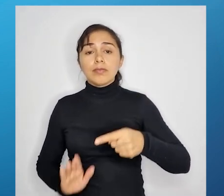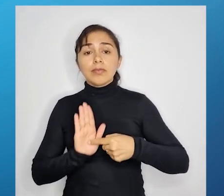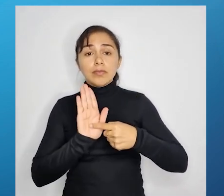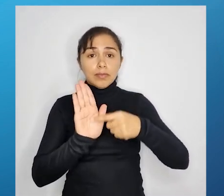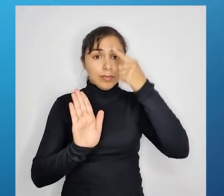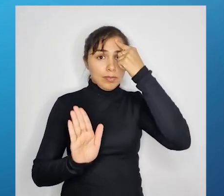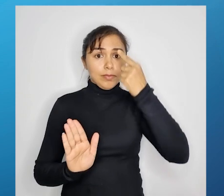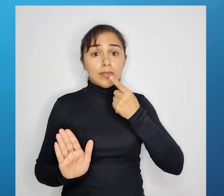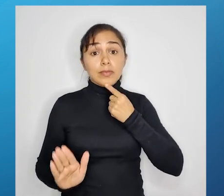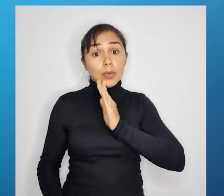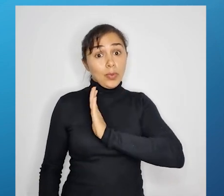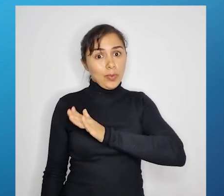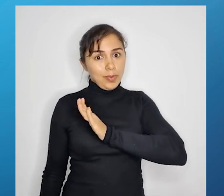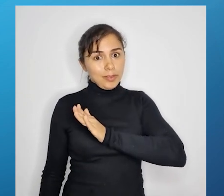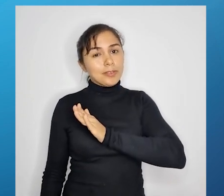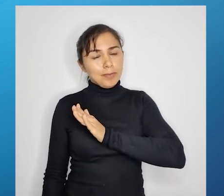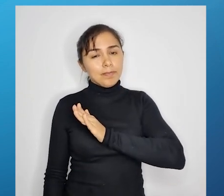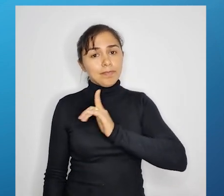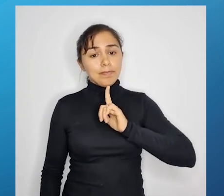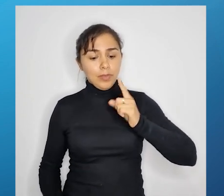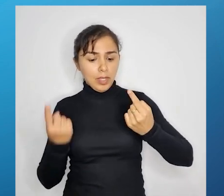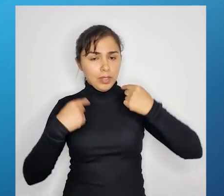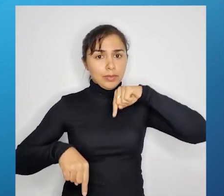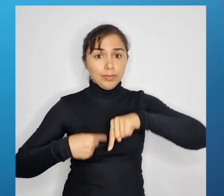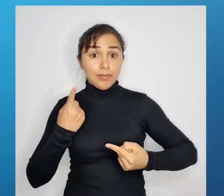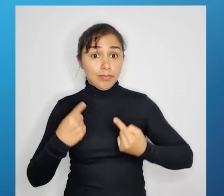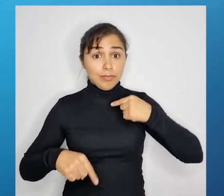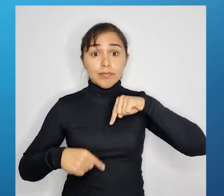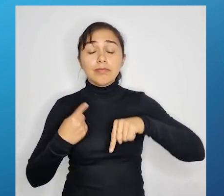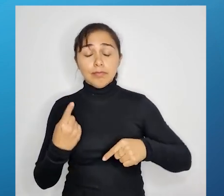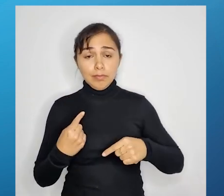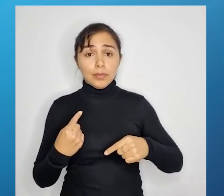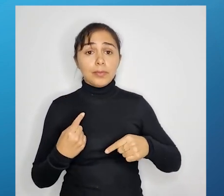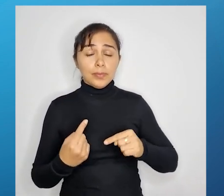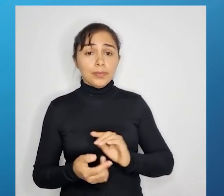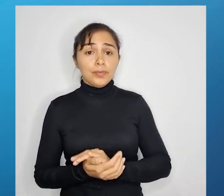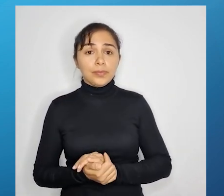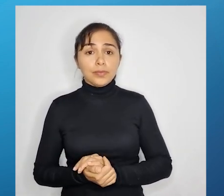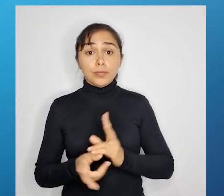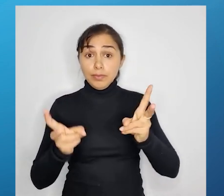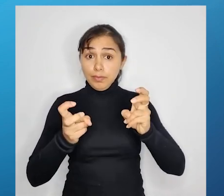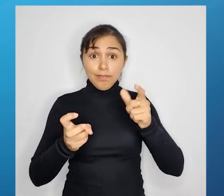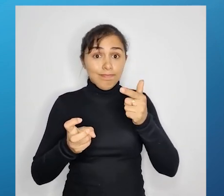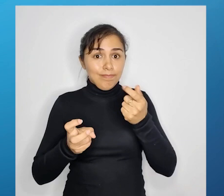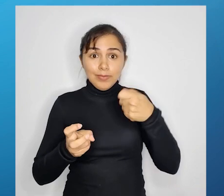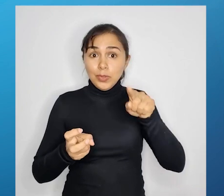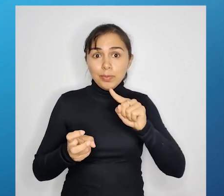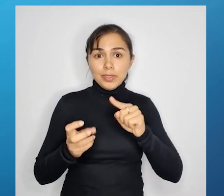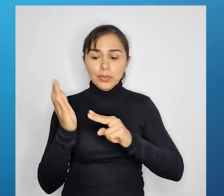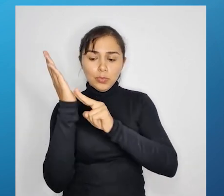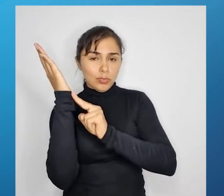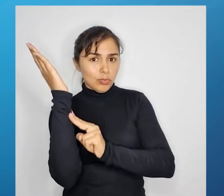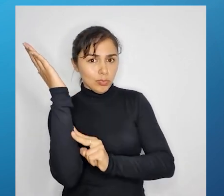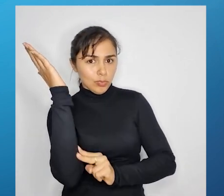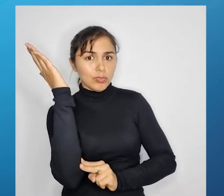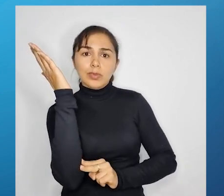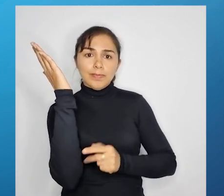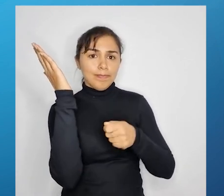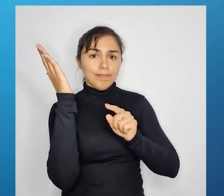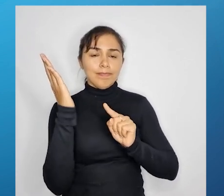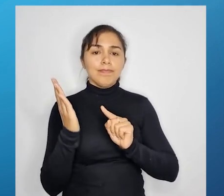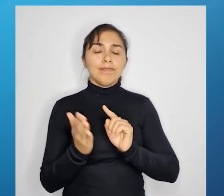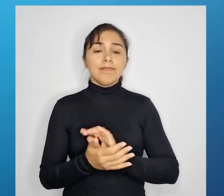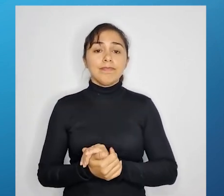coração com esses espaços sanguíneos. Como é um sistema circulatório aberto, nós não temos a circulação do sangue dentro